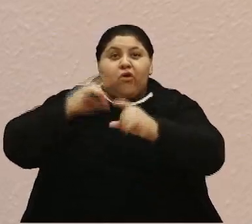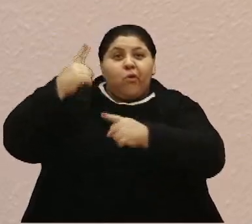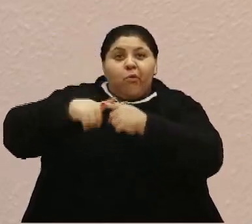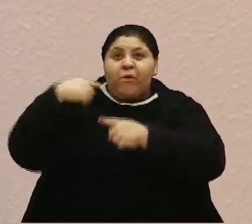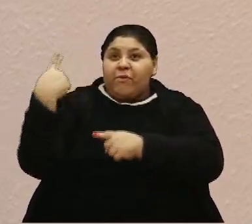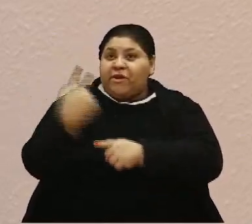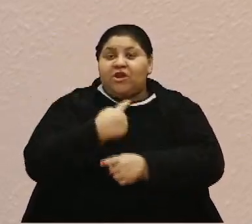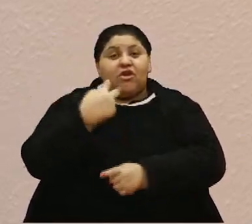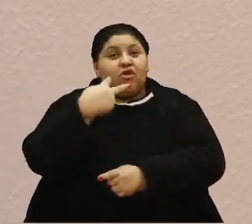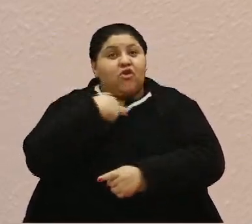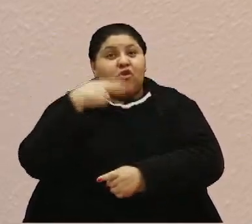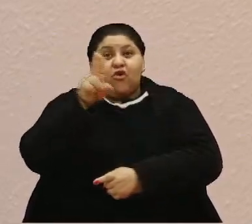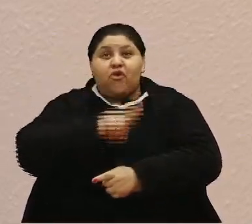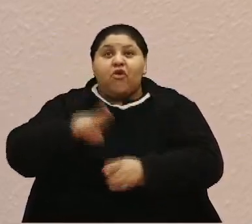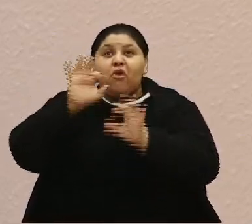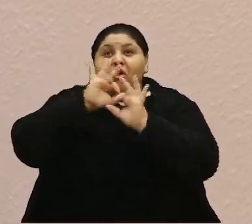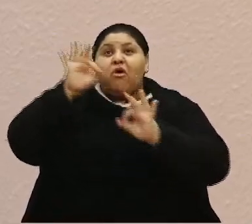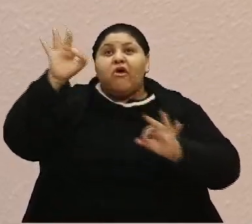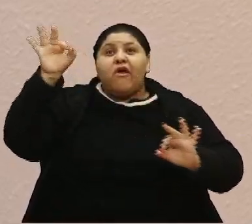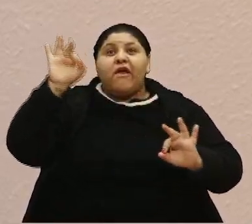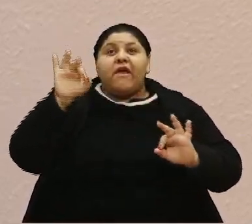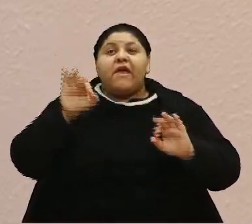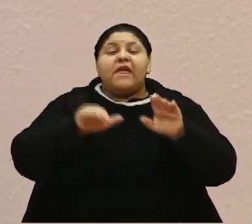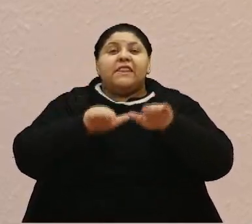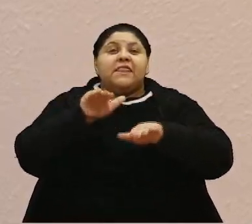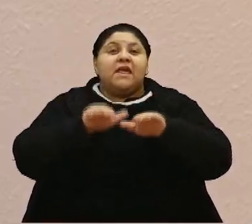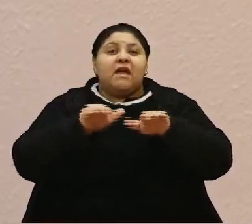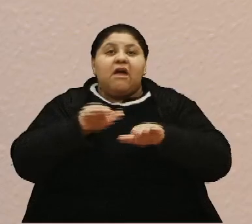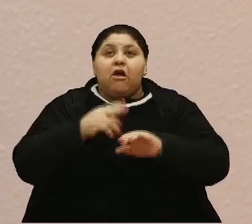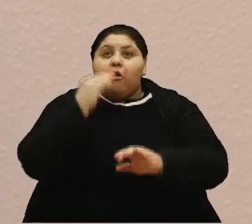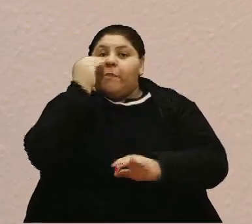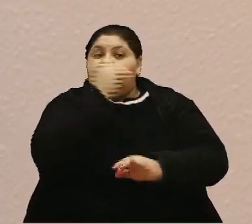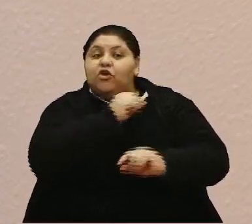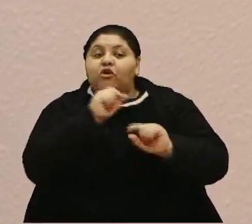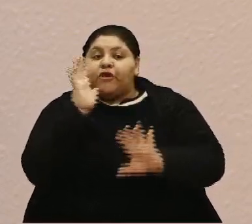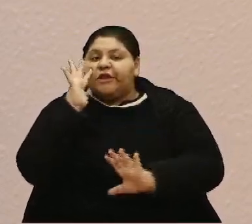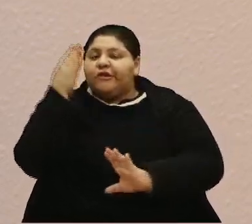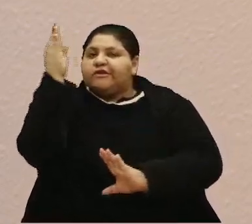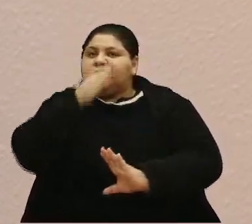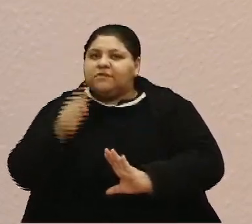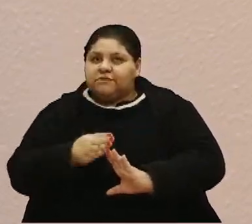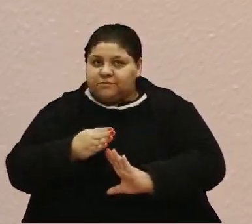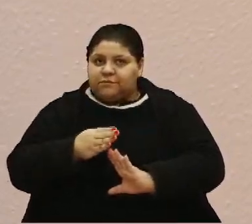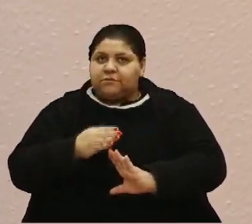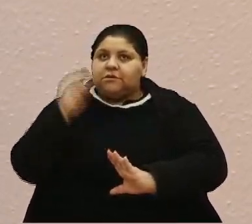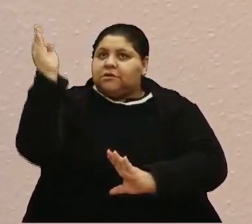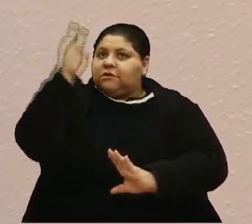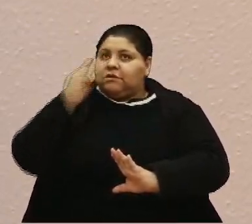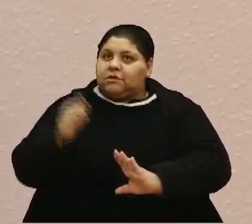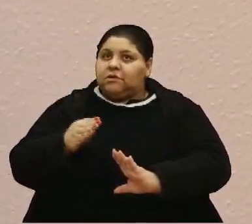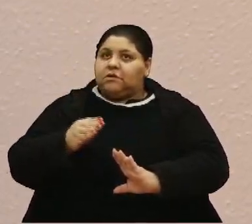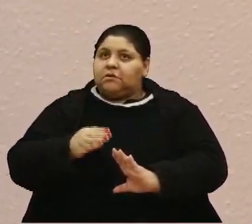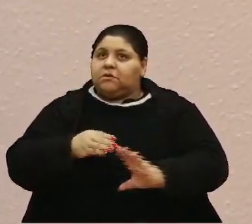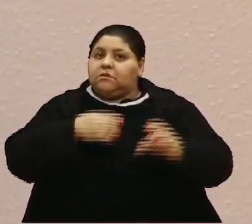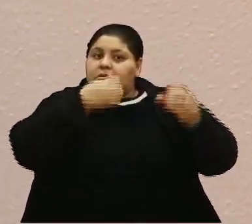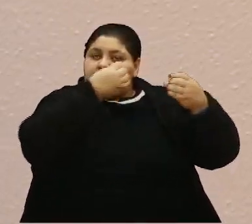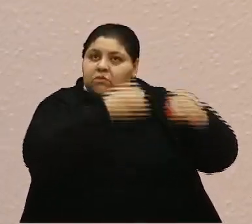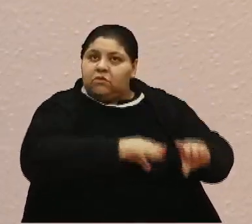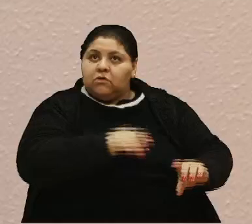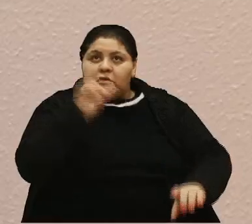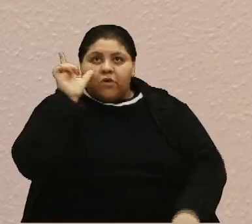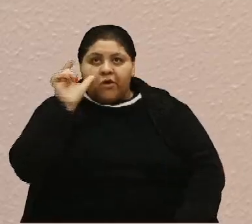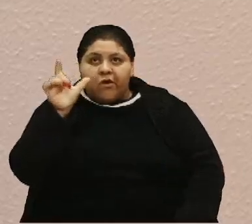não podemos usar um discurso de neutralidade para fechar os olhos para isso que está acontecendo com o Brasil hoje. O Brasil está sendo afetado pelos